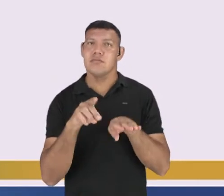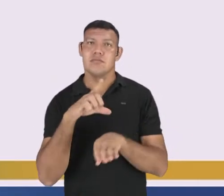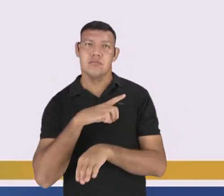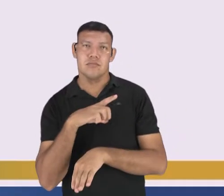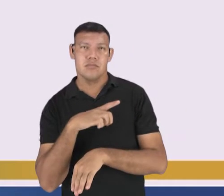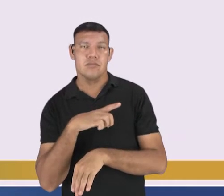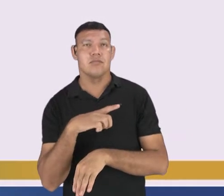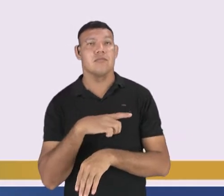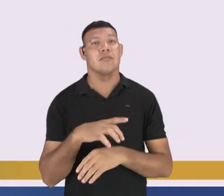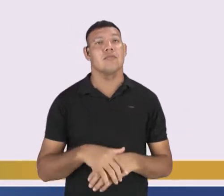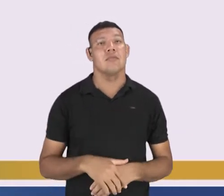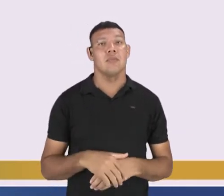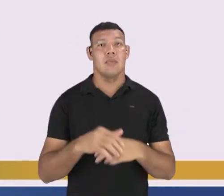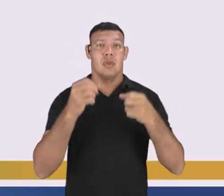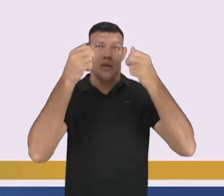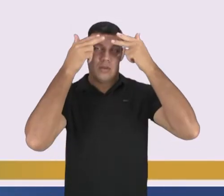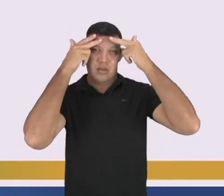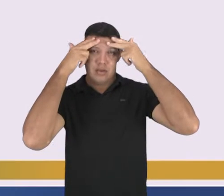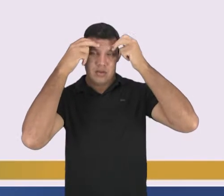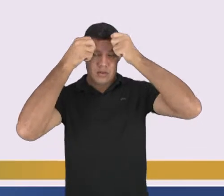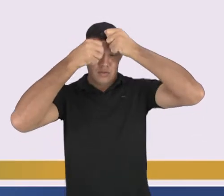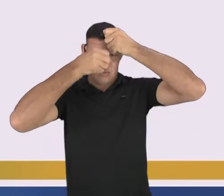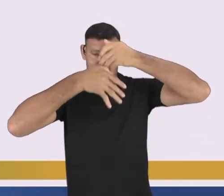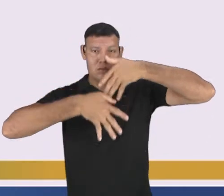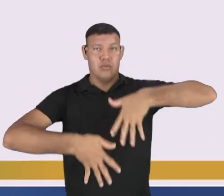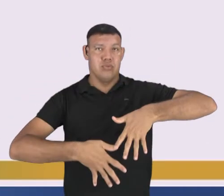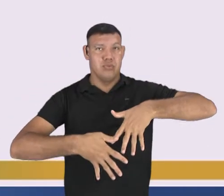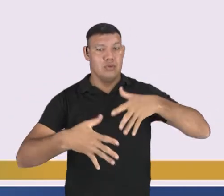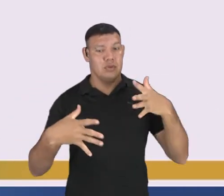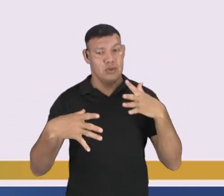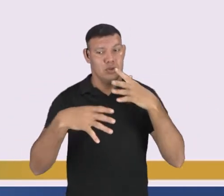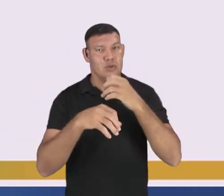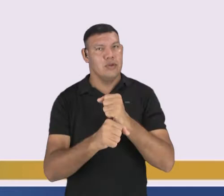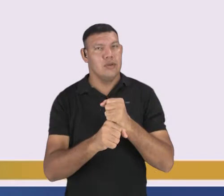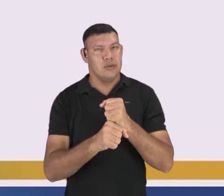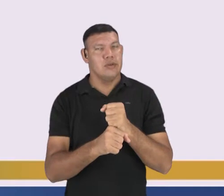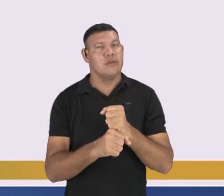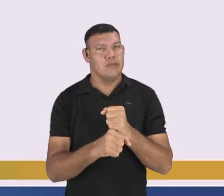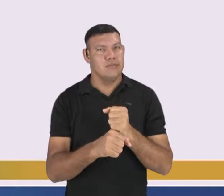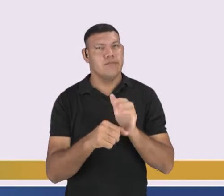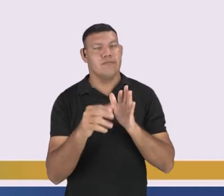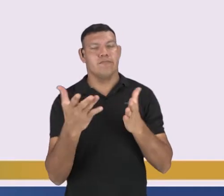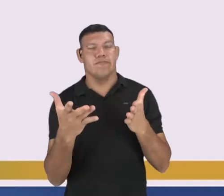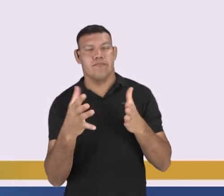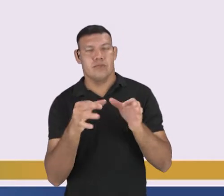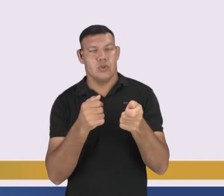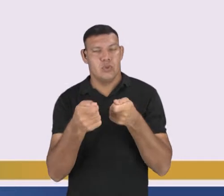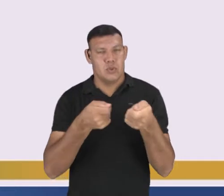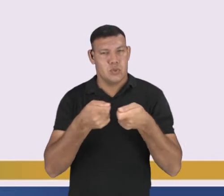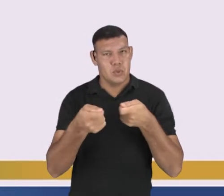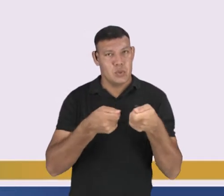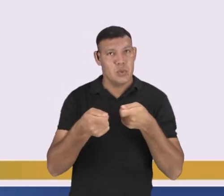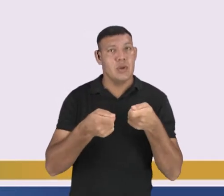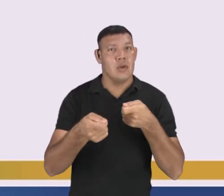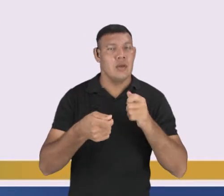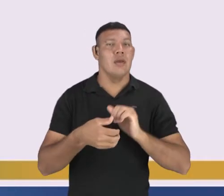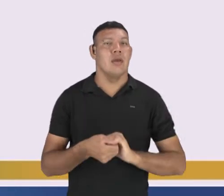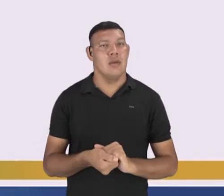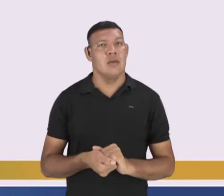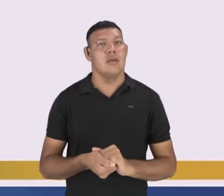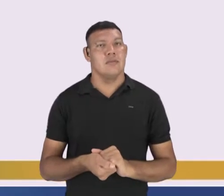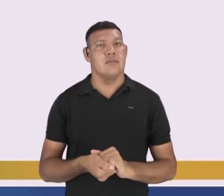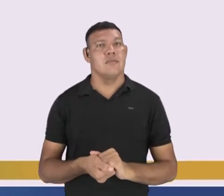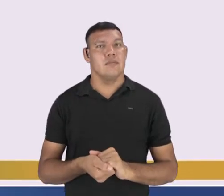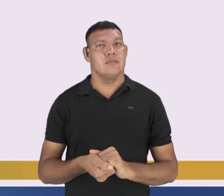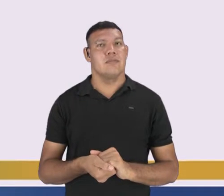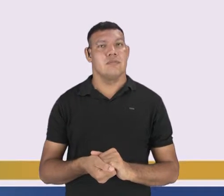no sistema nervoso periférico o sistema nervoso somático, que regula as ações voluntárias, ou seja, que é